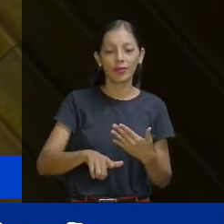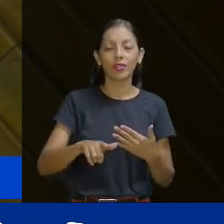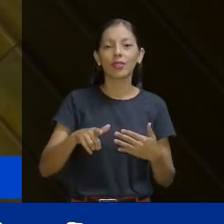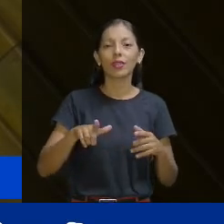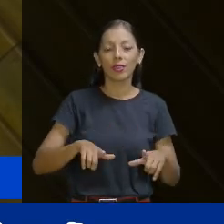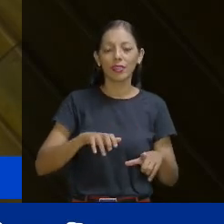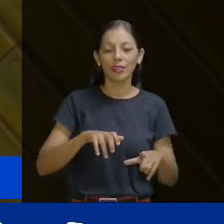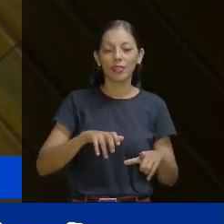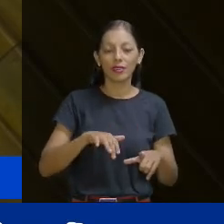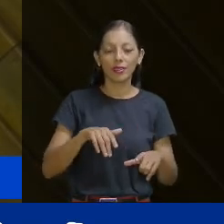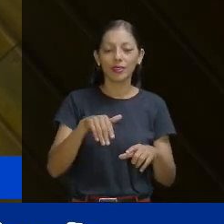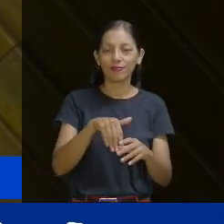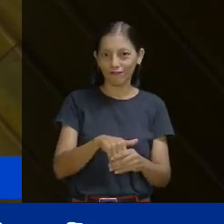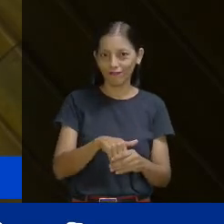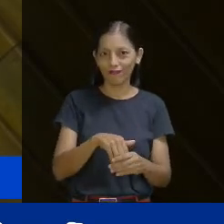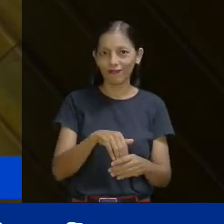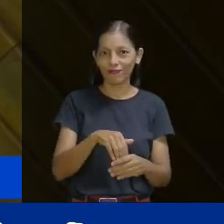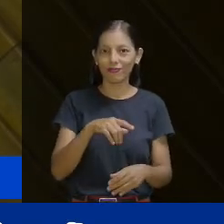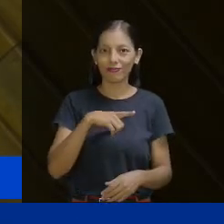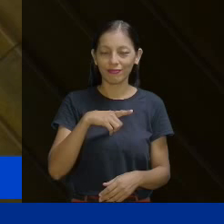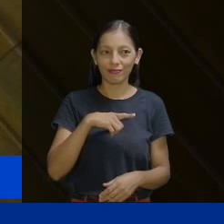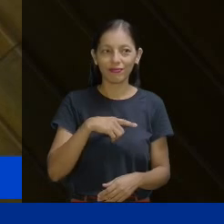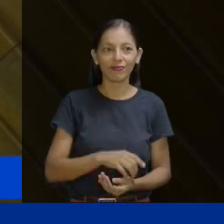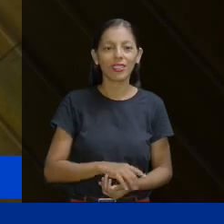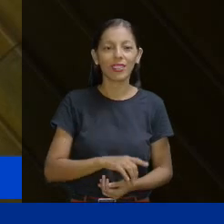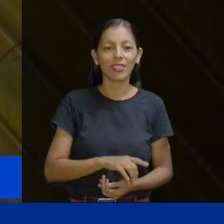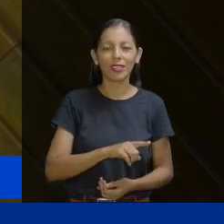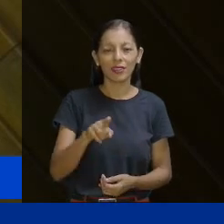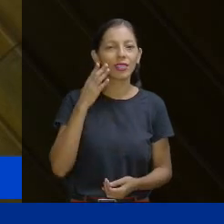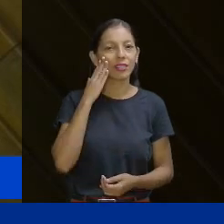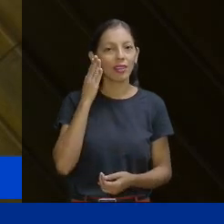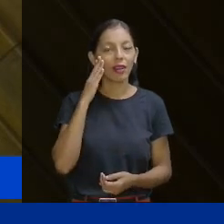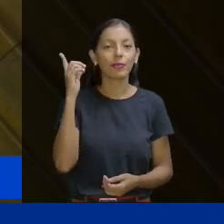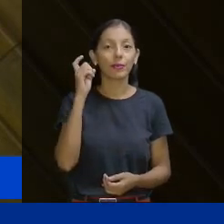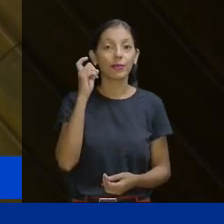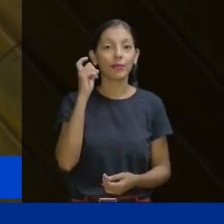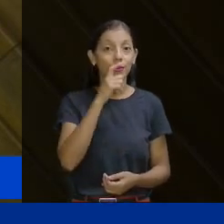eleição municipal é um desafio muito grande. A